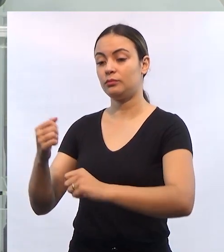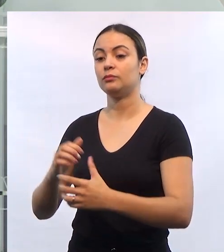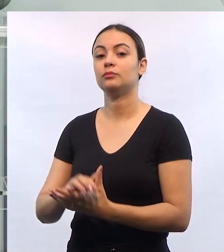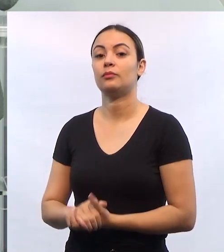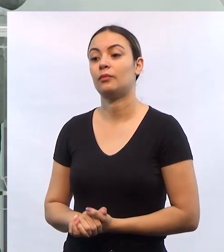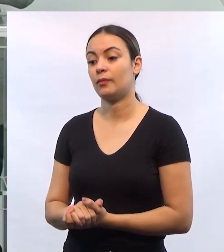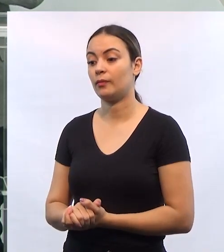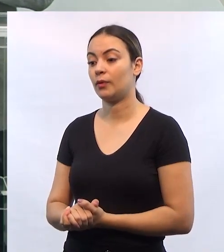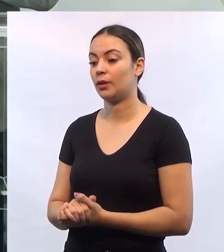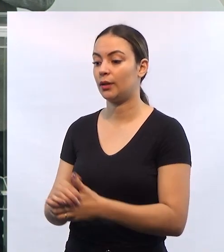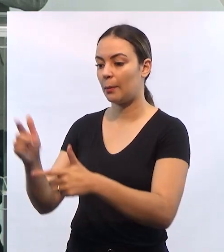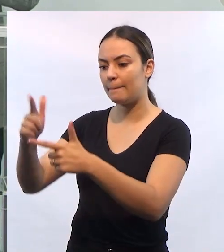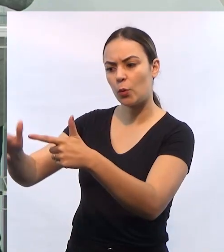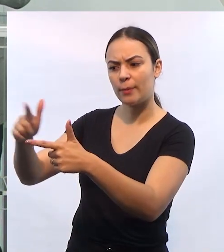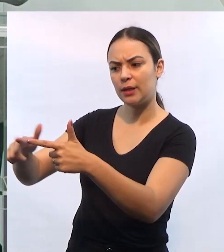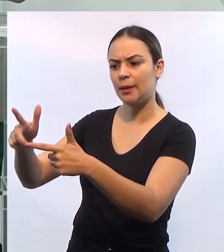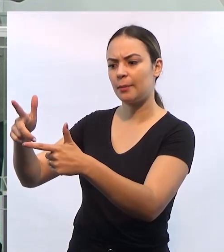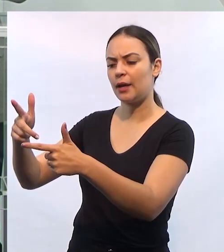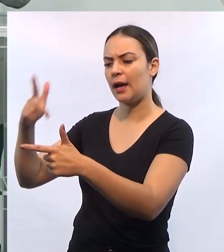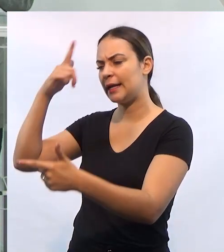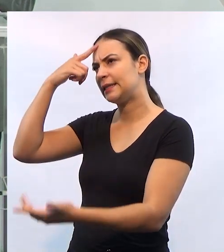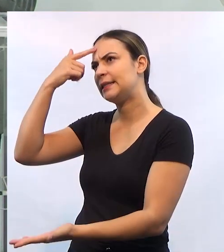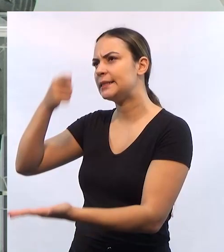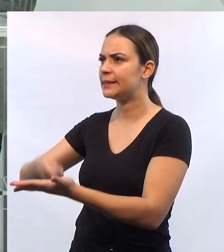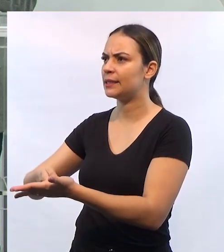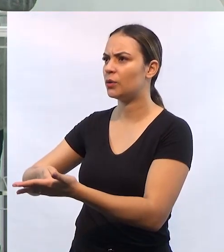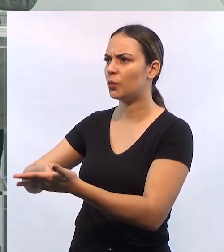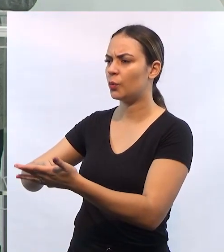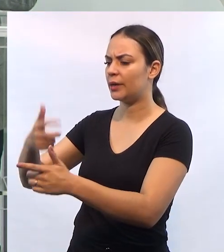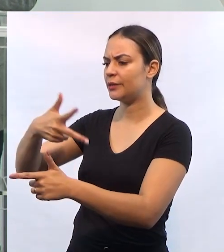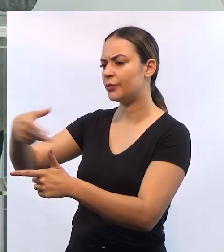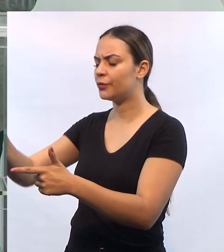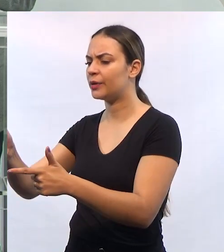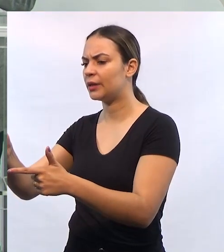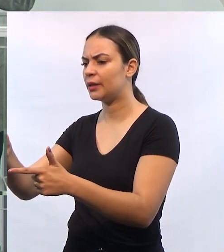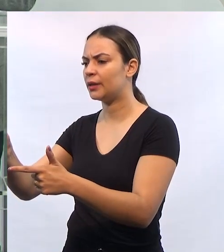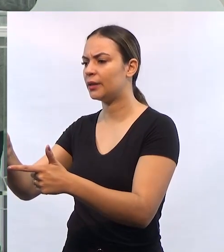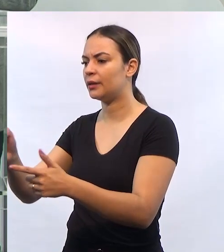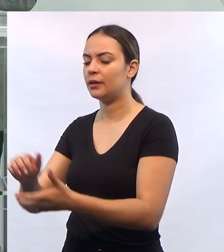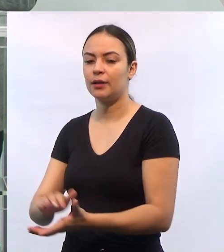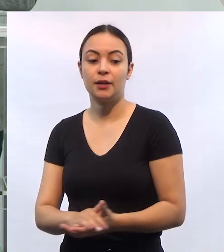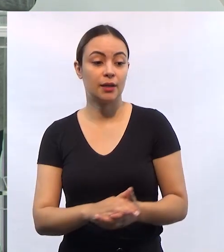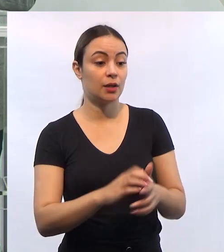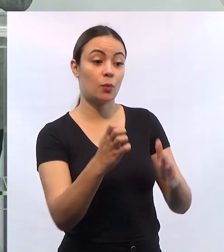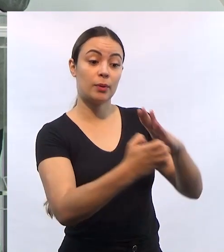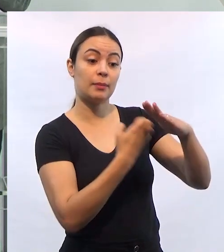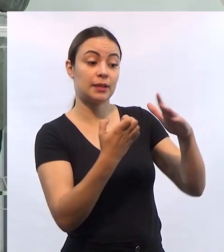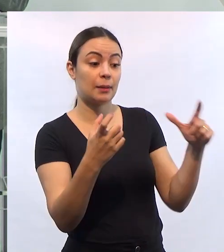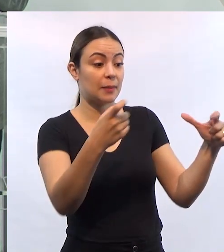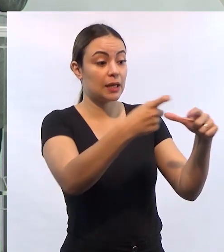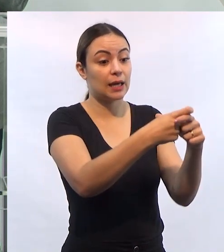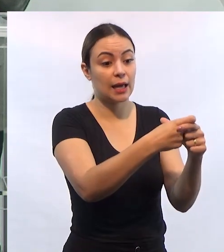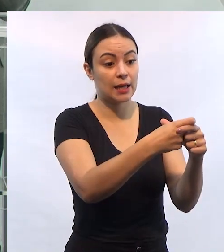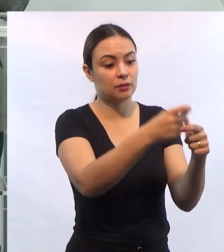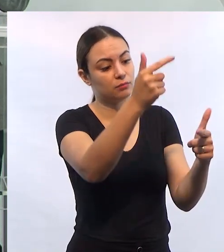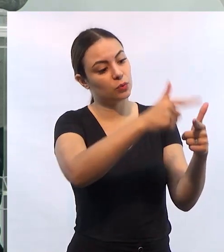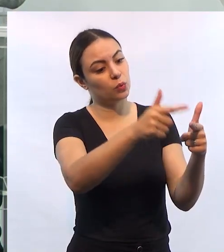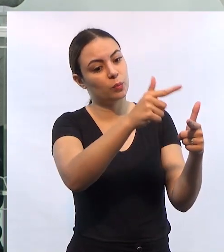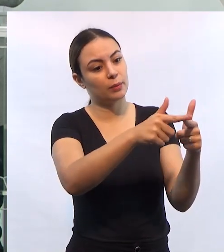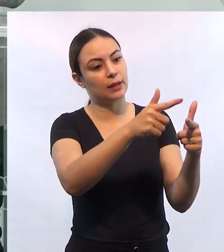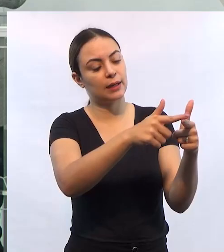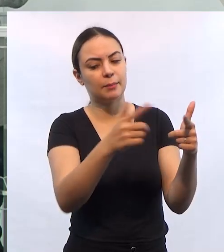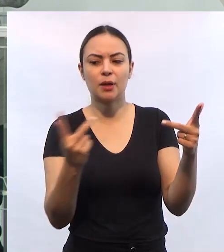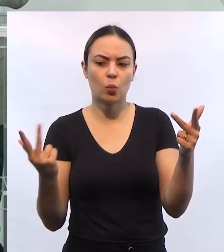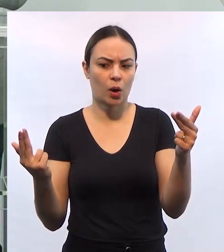um problema, pode servir para uma empresa pequena? Depende. Por que depende? Porque cada caso